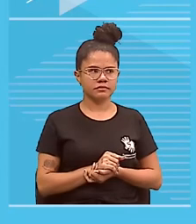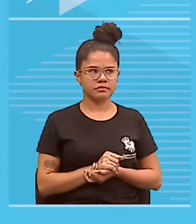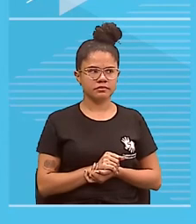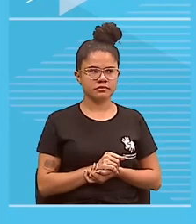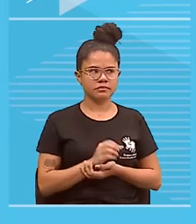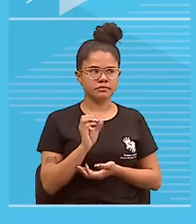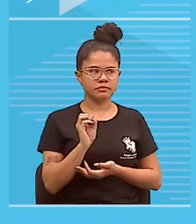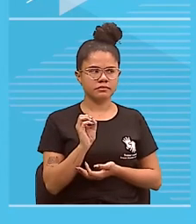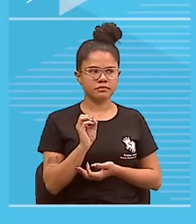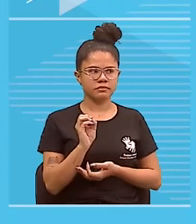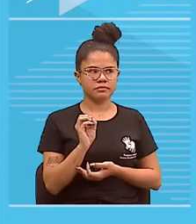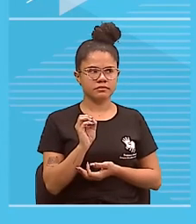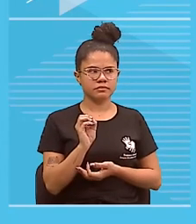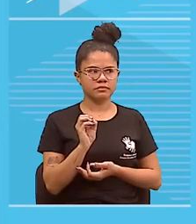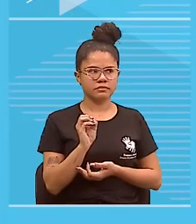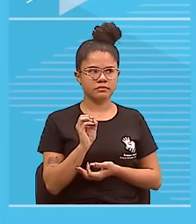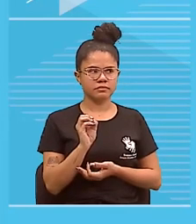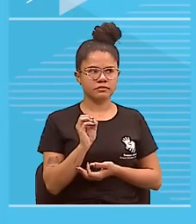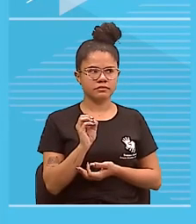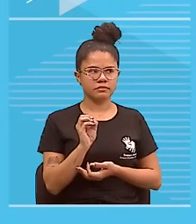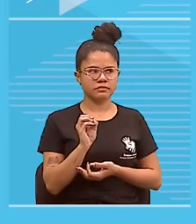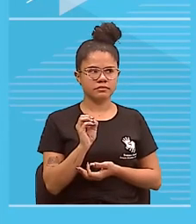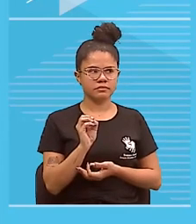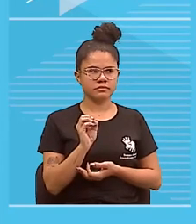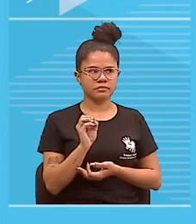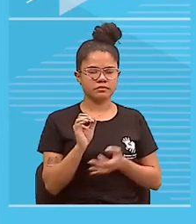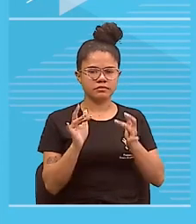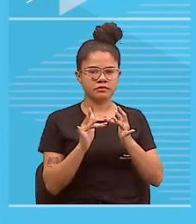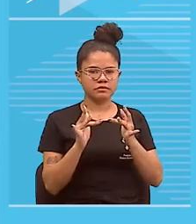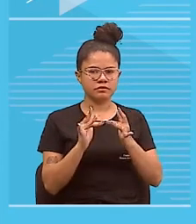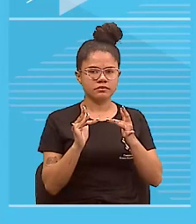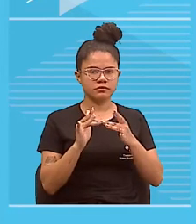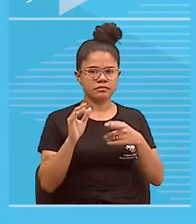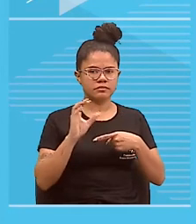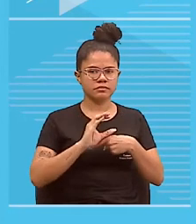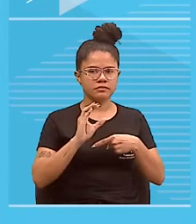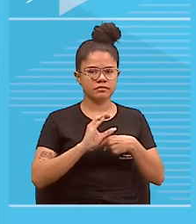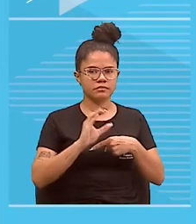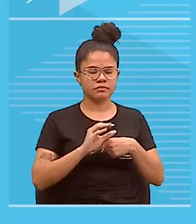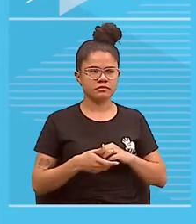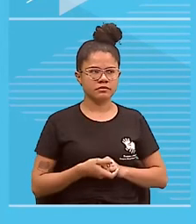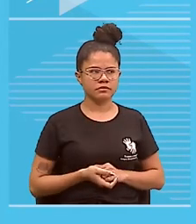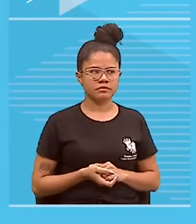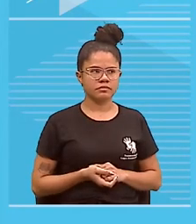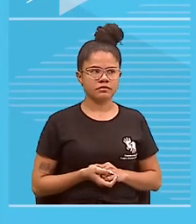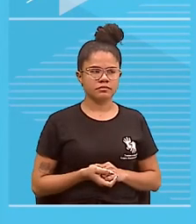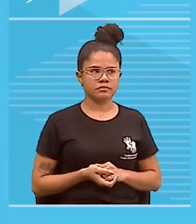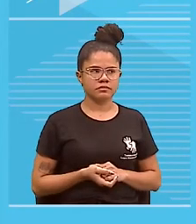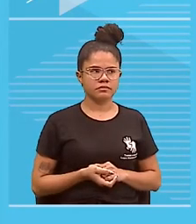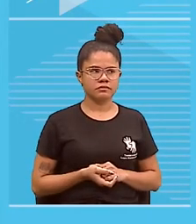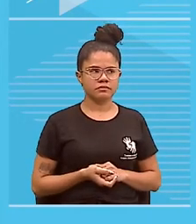oxigênio entre carbonos o oxigênio entre